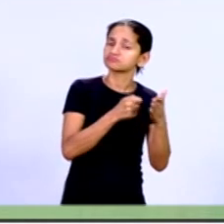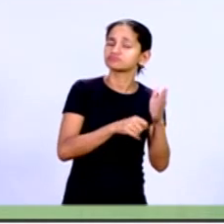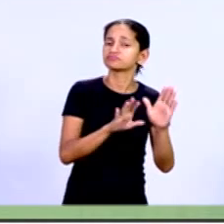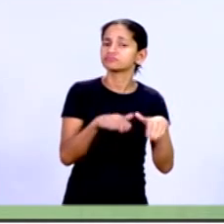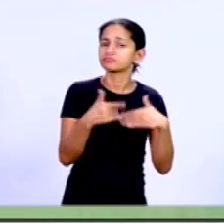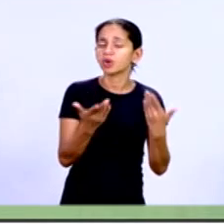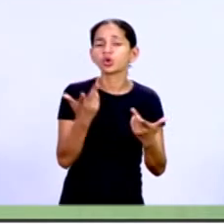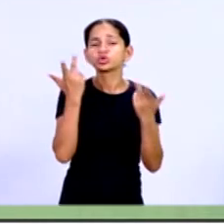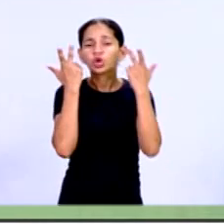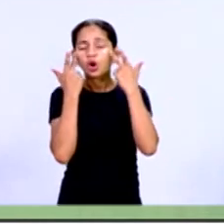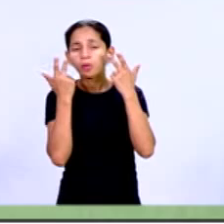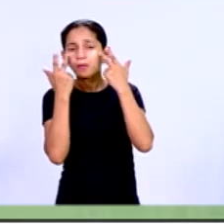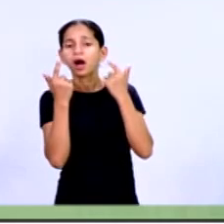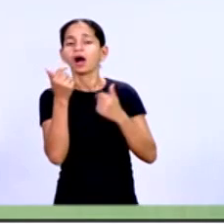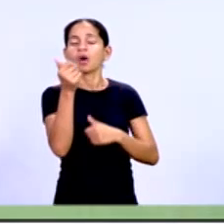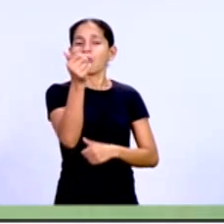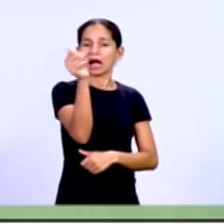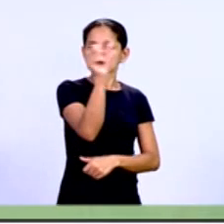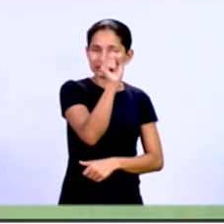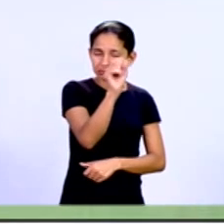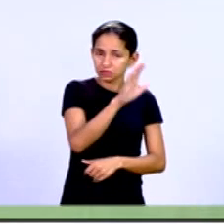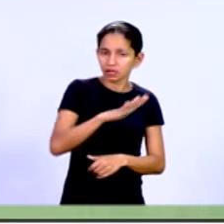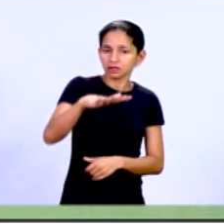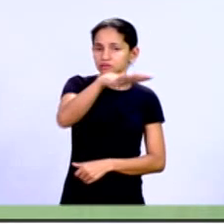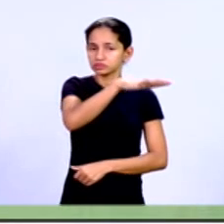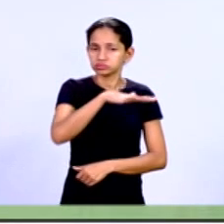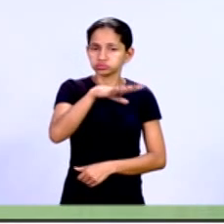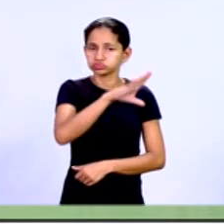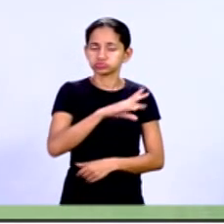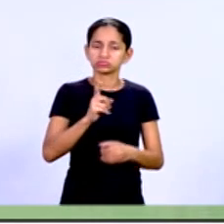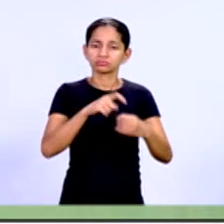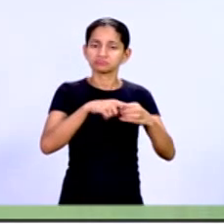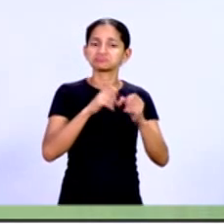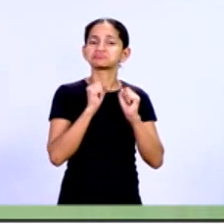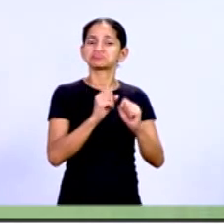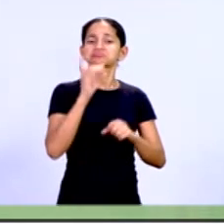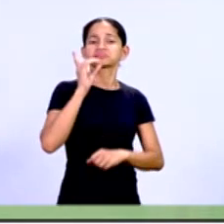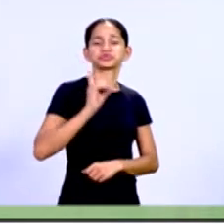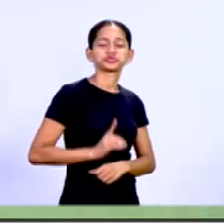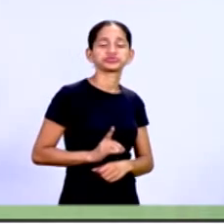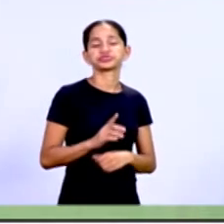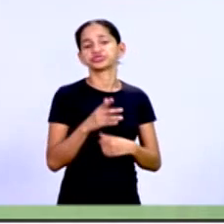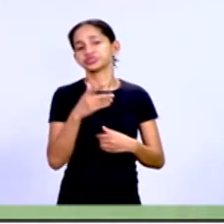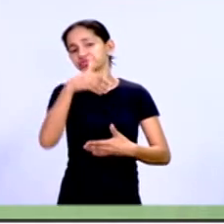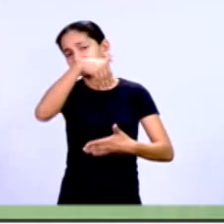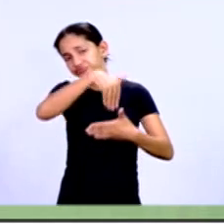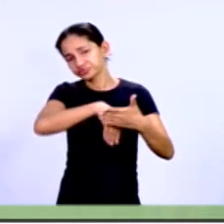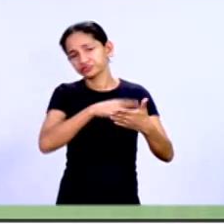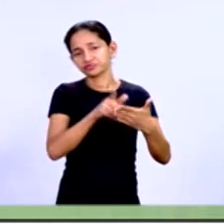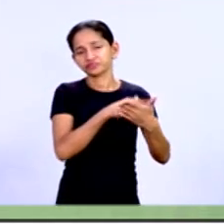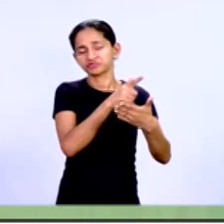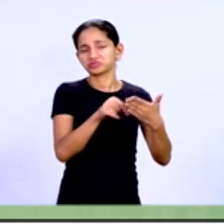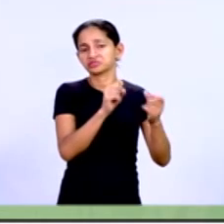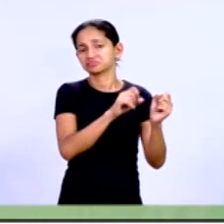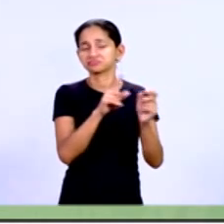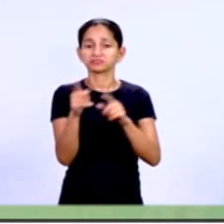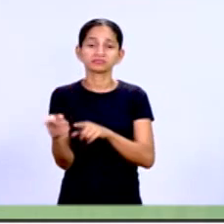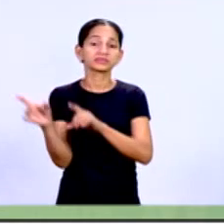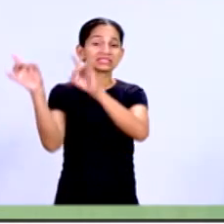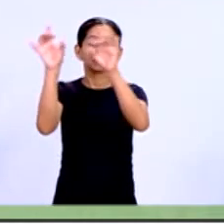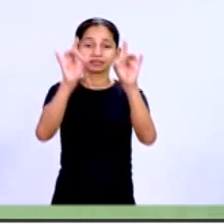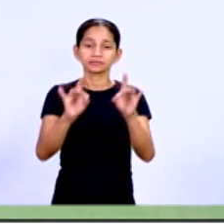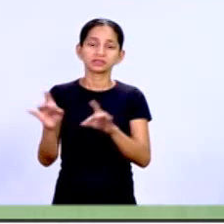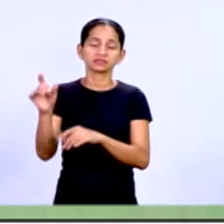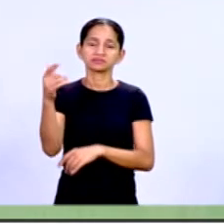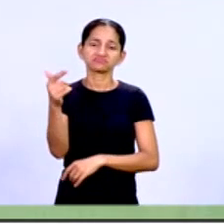a assembleia de acionistas de uma empresa, conferindo ao titular o direito de voto. As ações